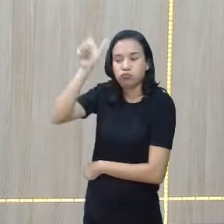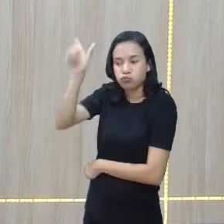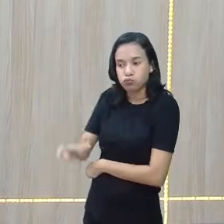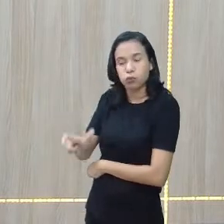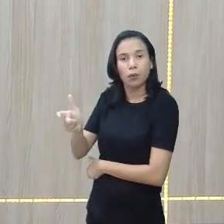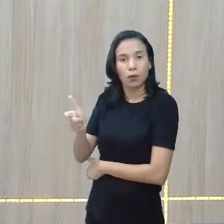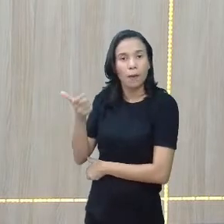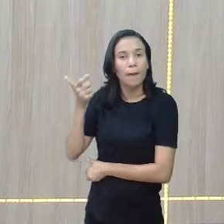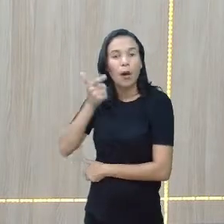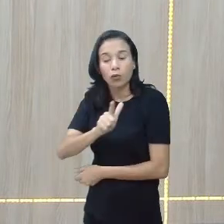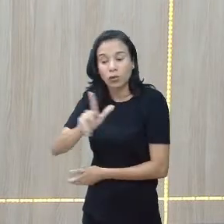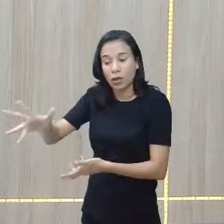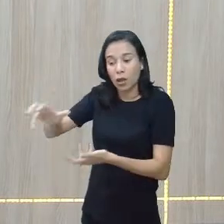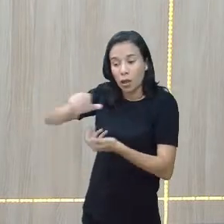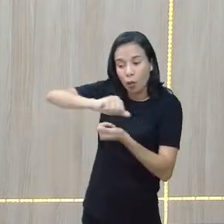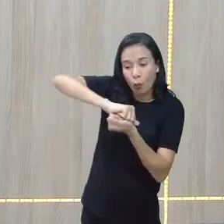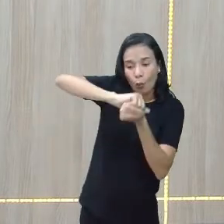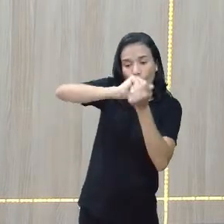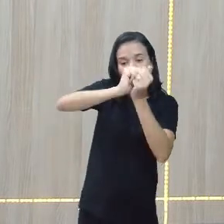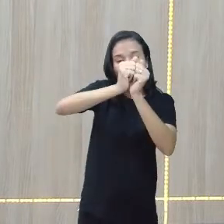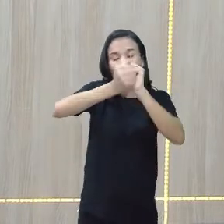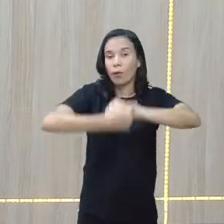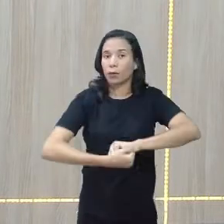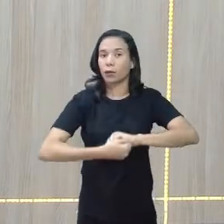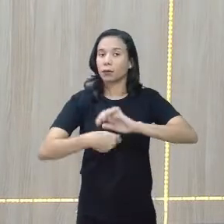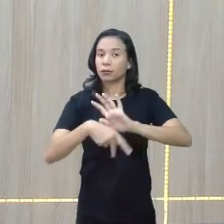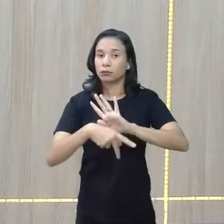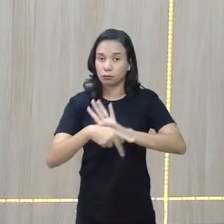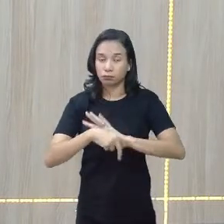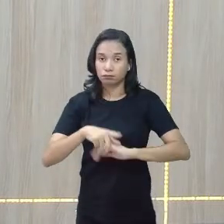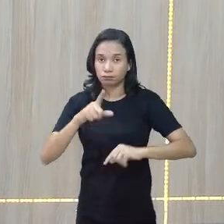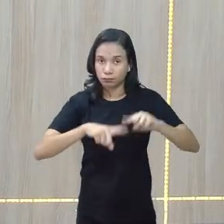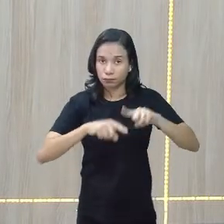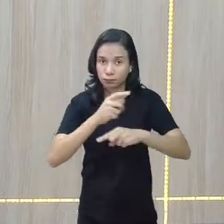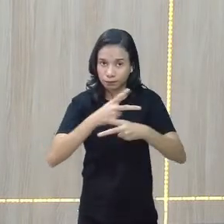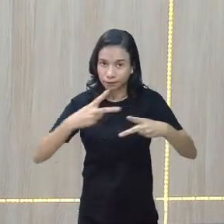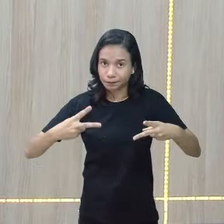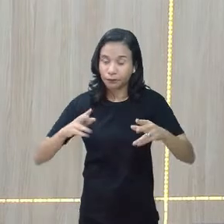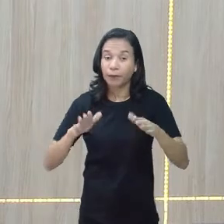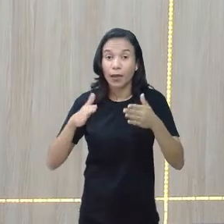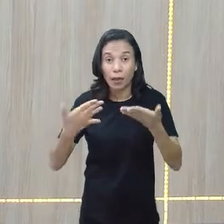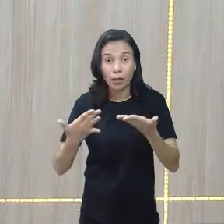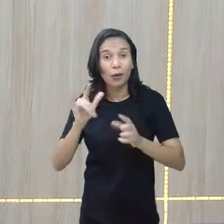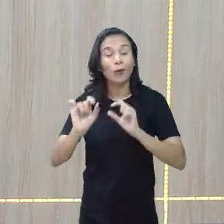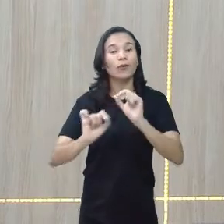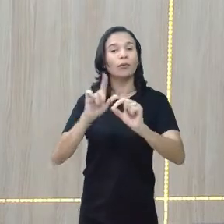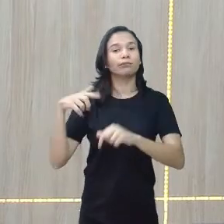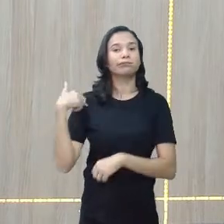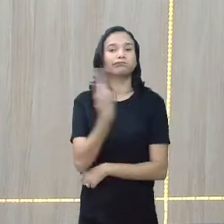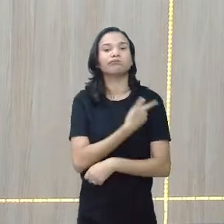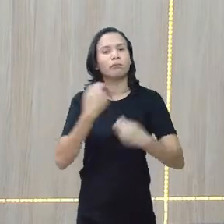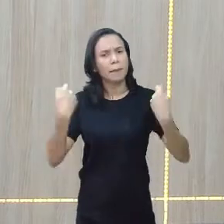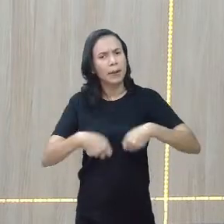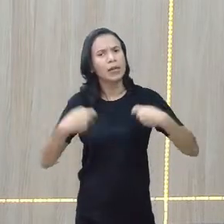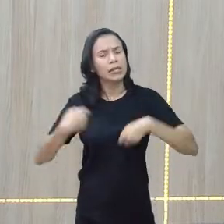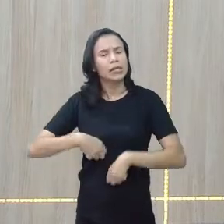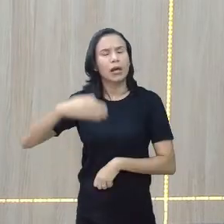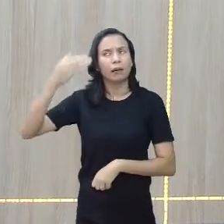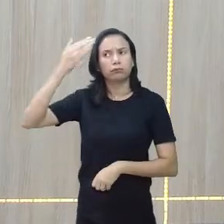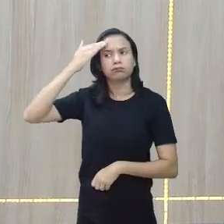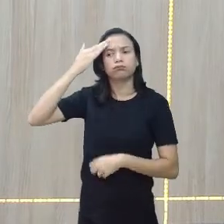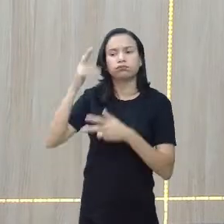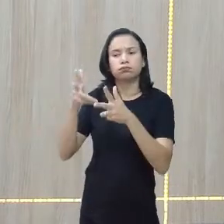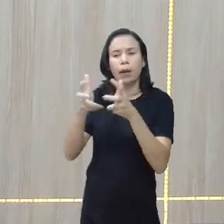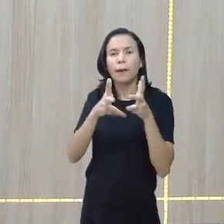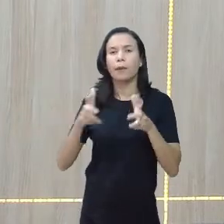que se possa adequar e para que se possa adaptar materiais. Então, a gente precisa ter isso muito bem